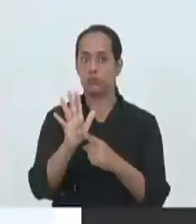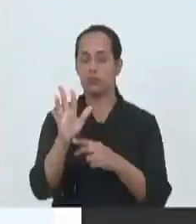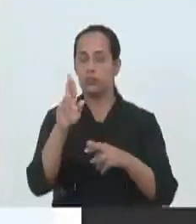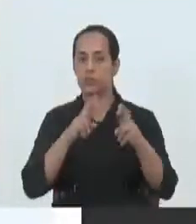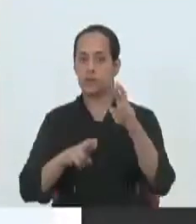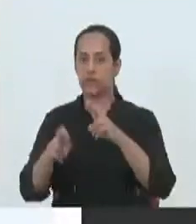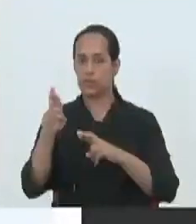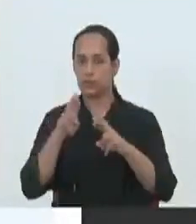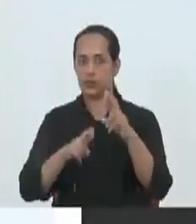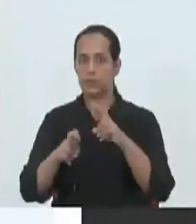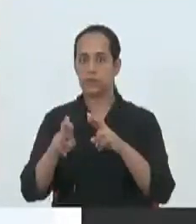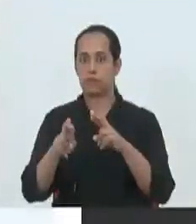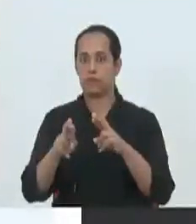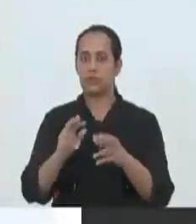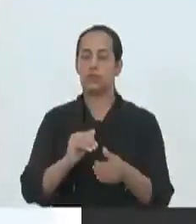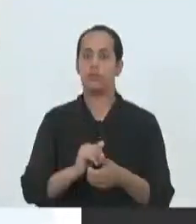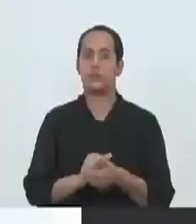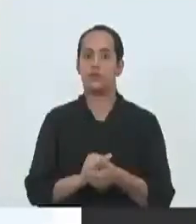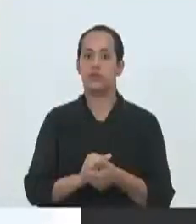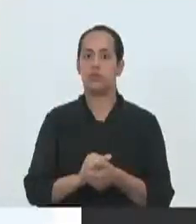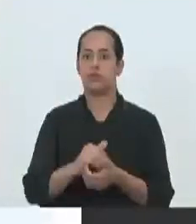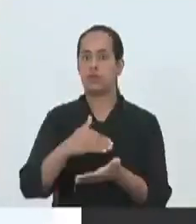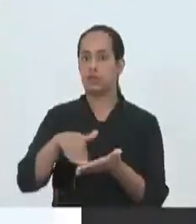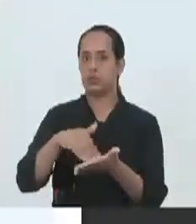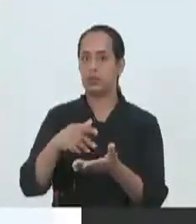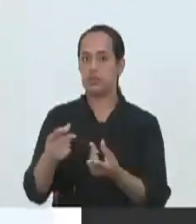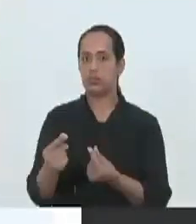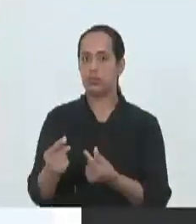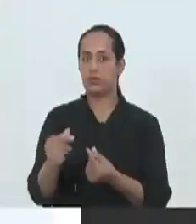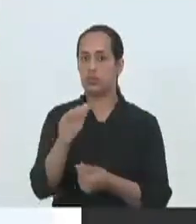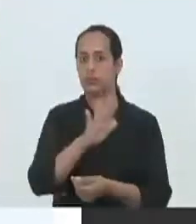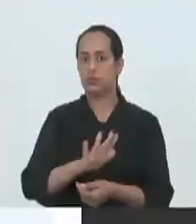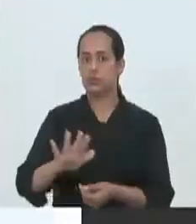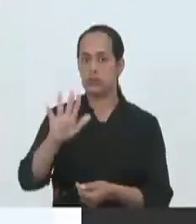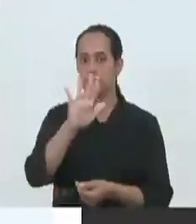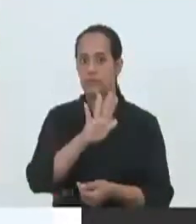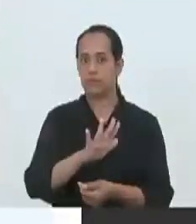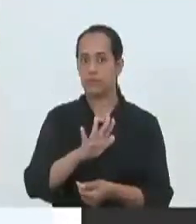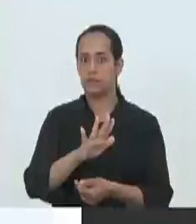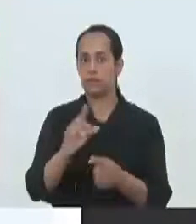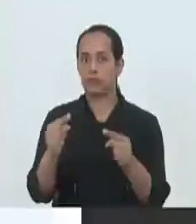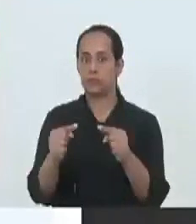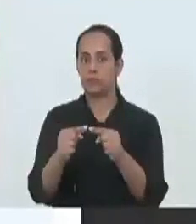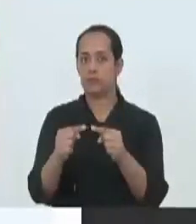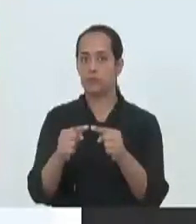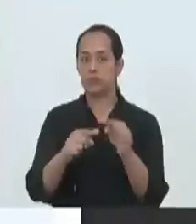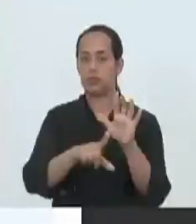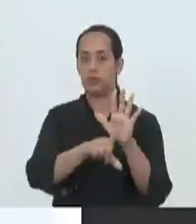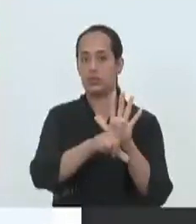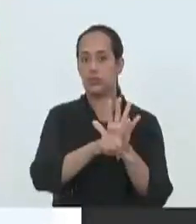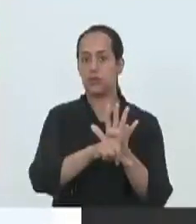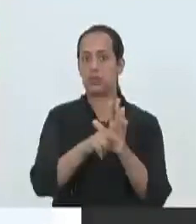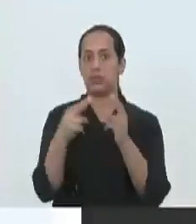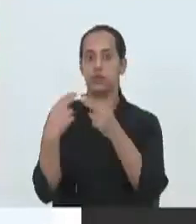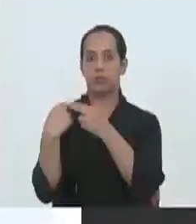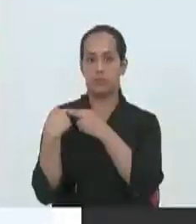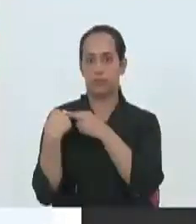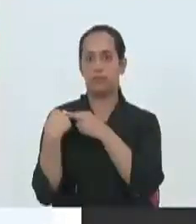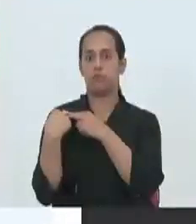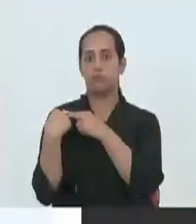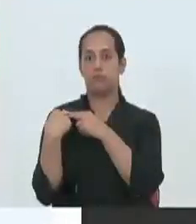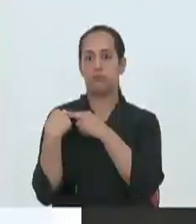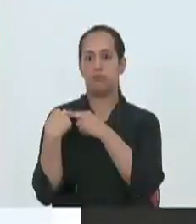da da Secretaria do Tesouro Nacional então em consonância com aquilo que a lei de responsabilidade pede